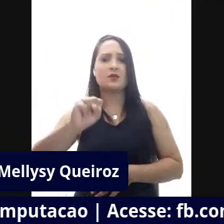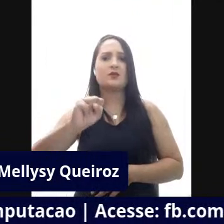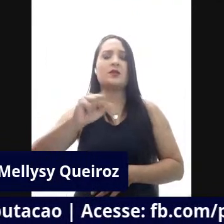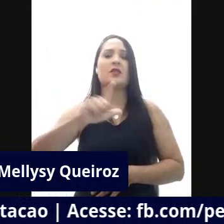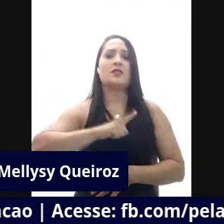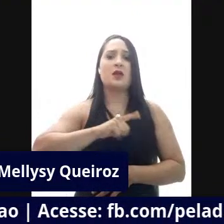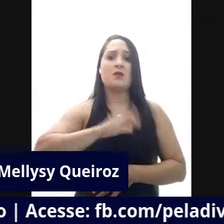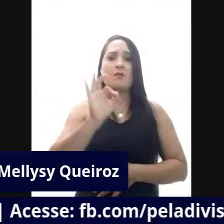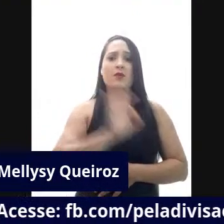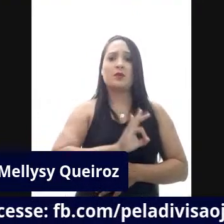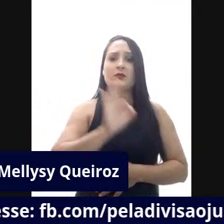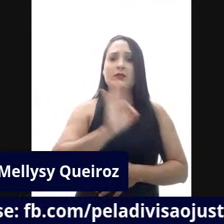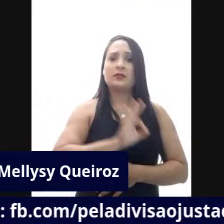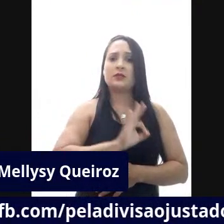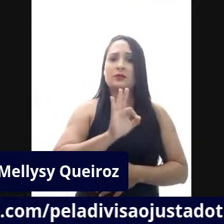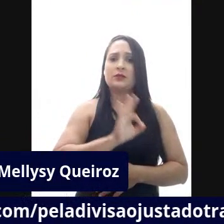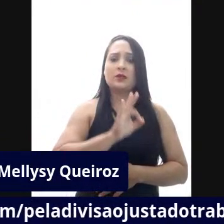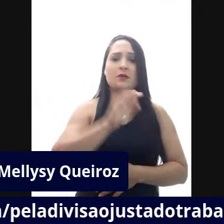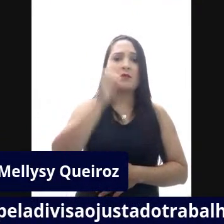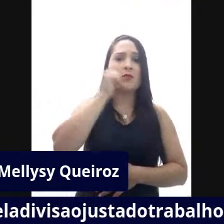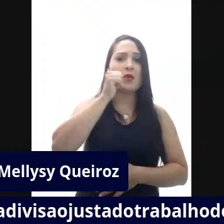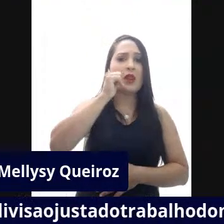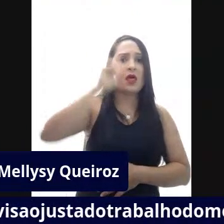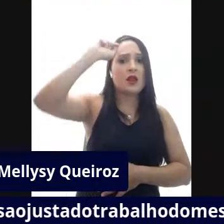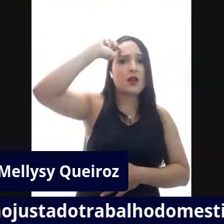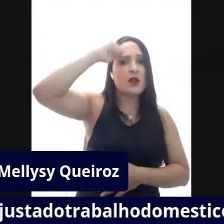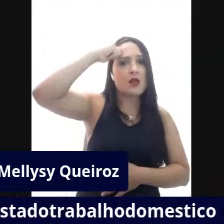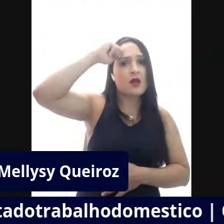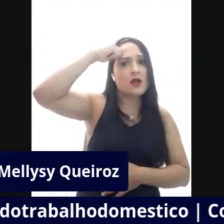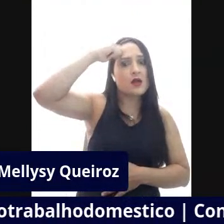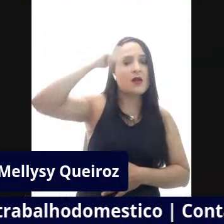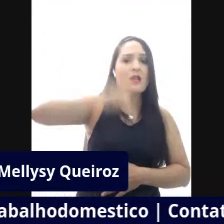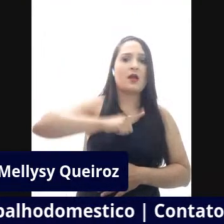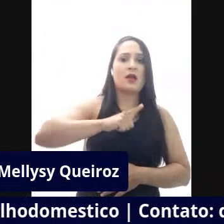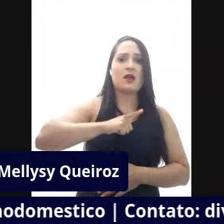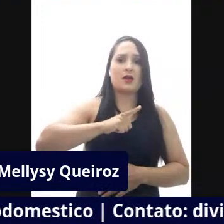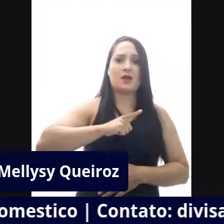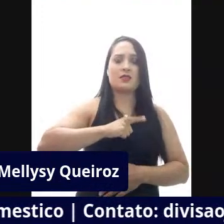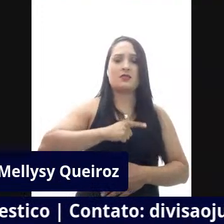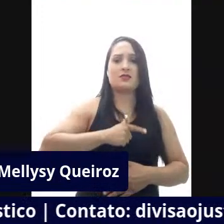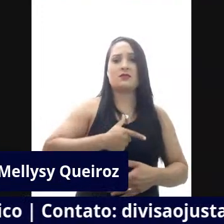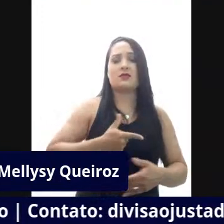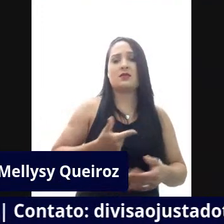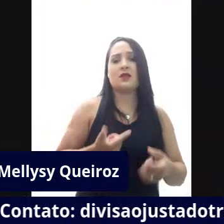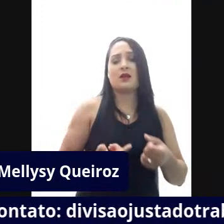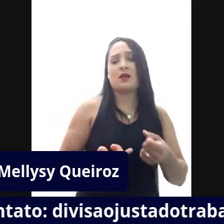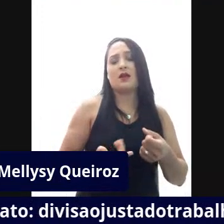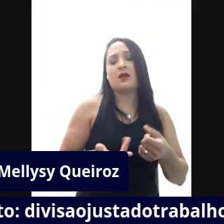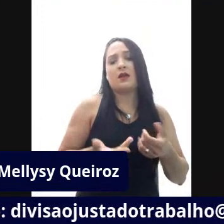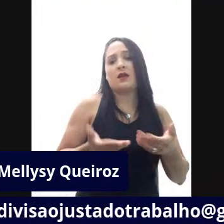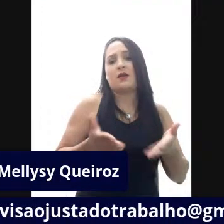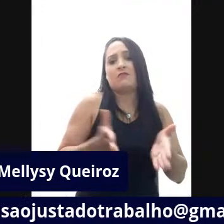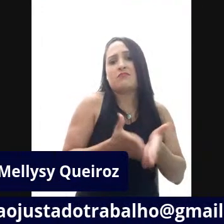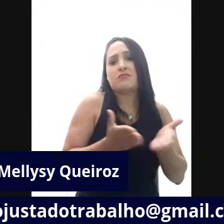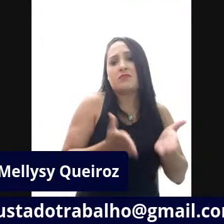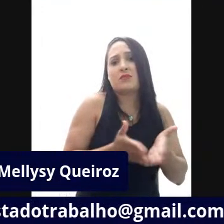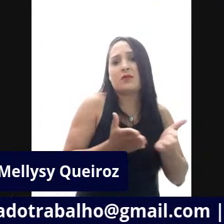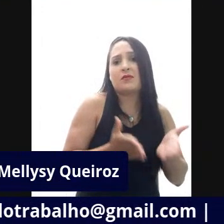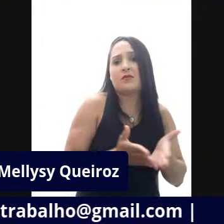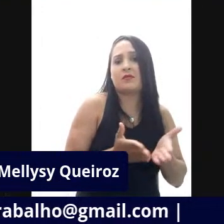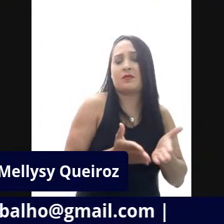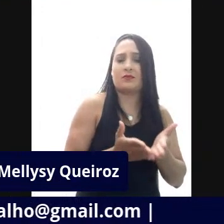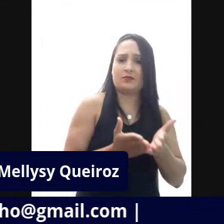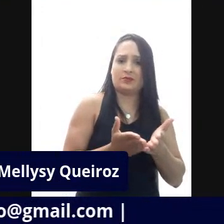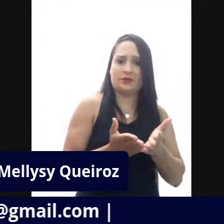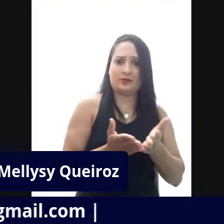de mulheres e de mulheres negras que estão na base da pirâmide. Então, a violência doméstica e a divisão injusta do